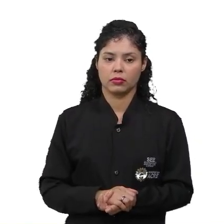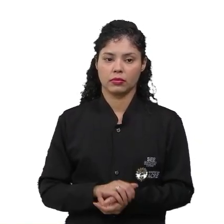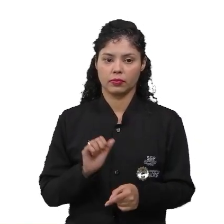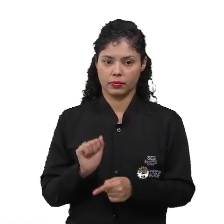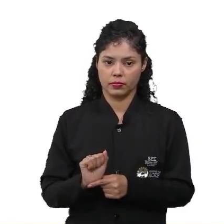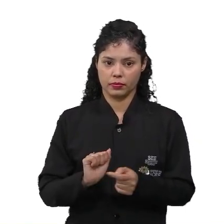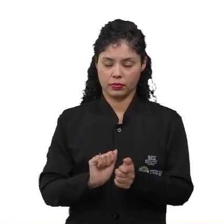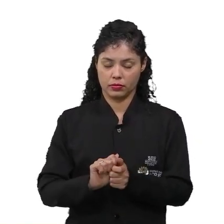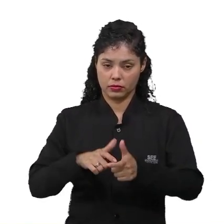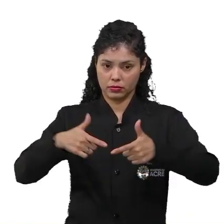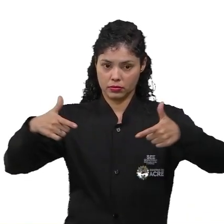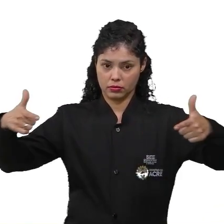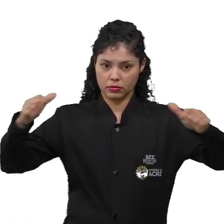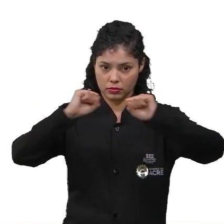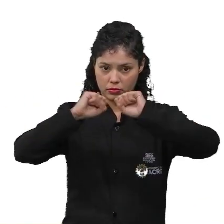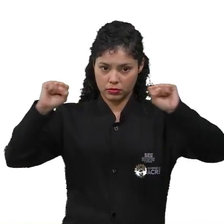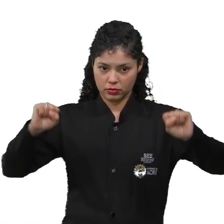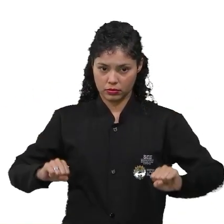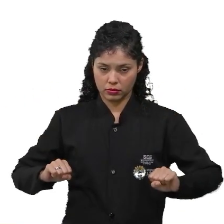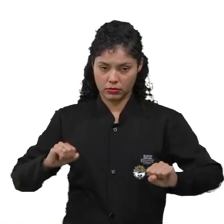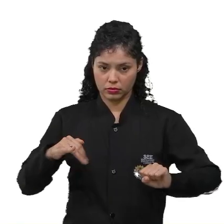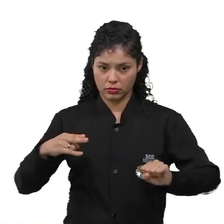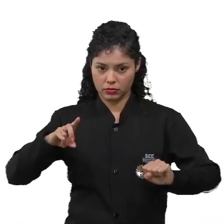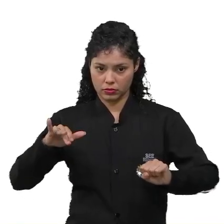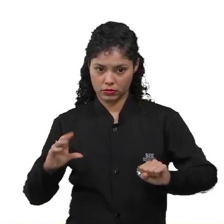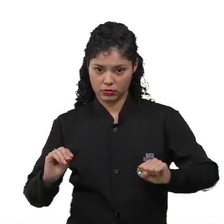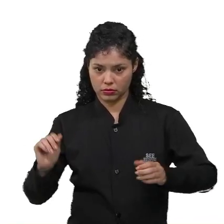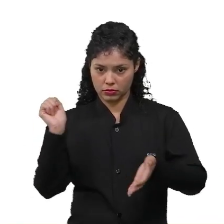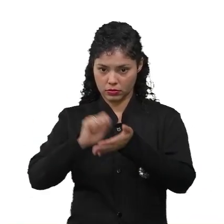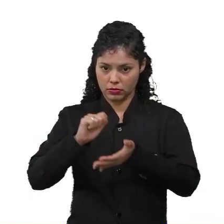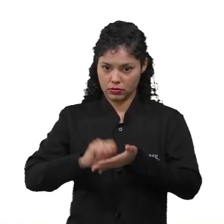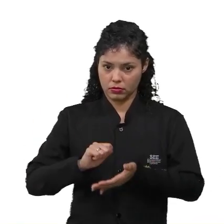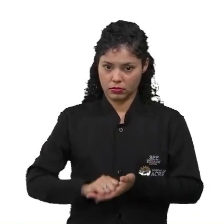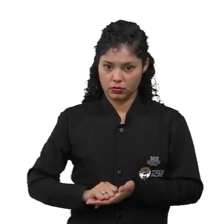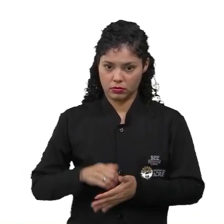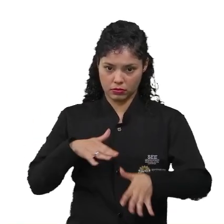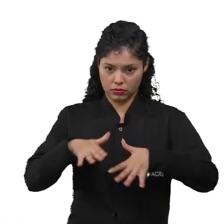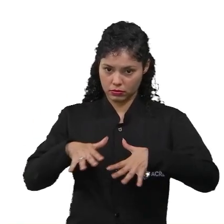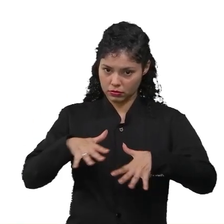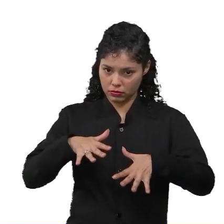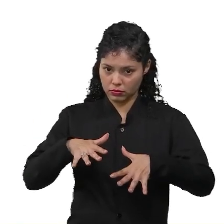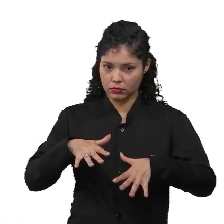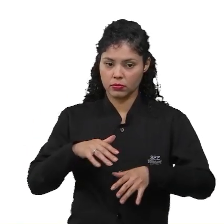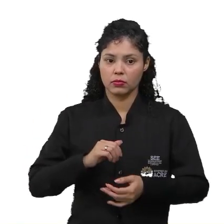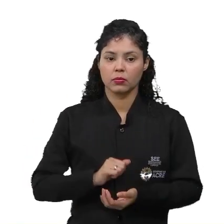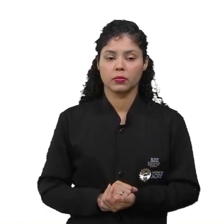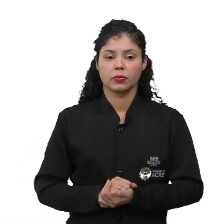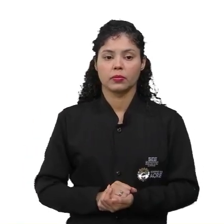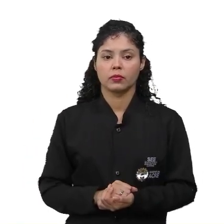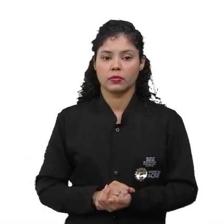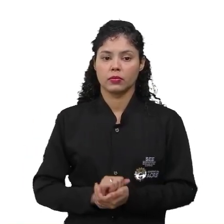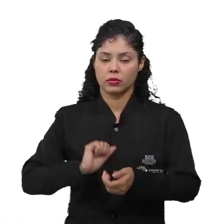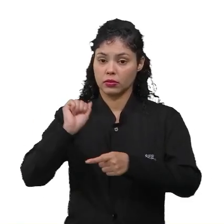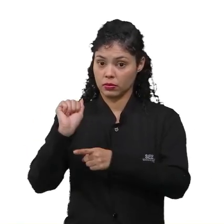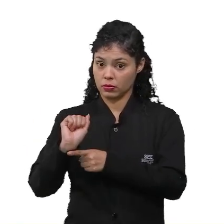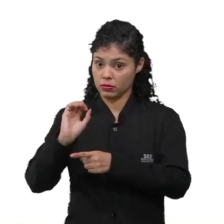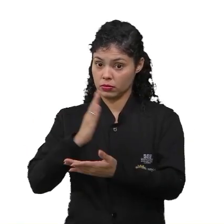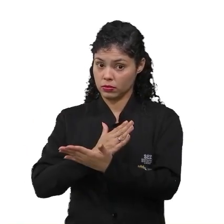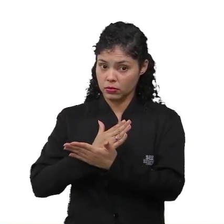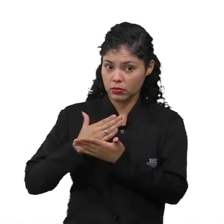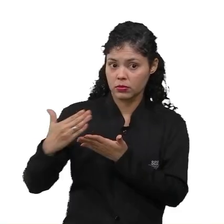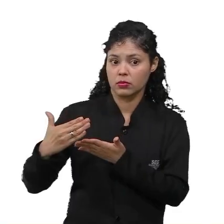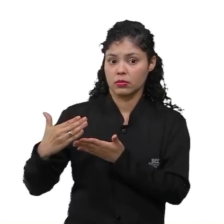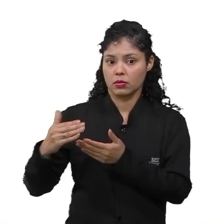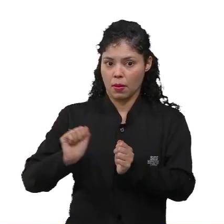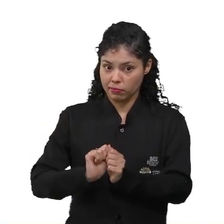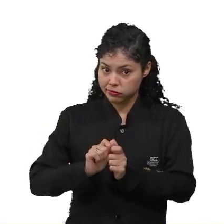Esse A, ele é a amplitude do abalo sísmico. E o A0, que é o A